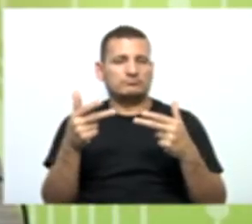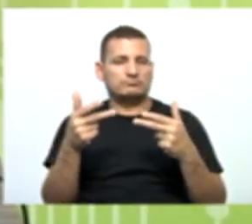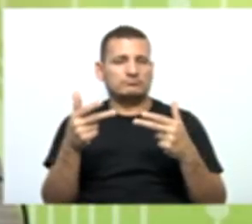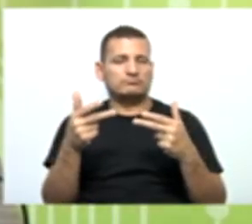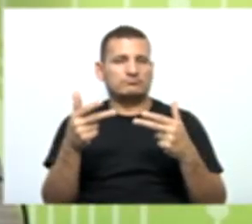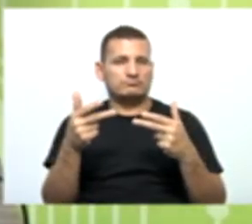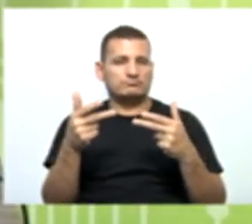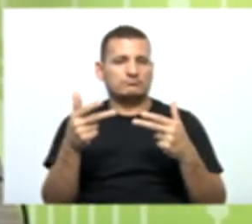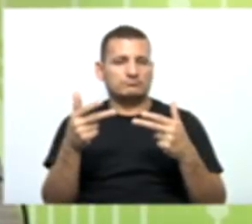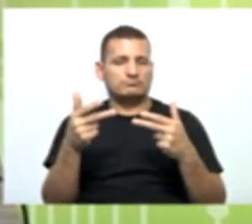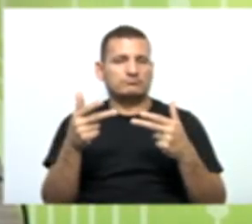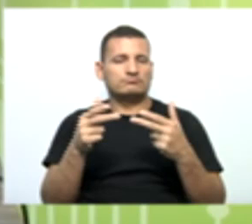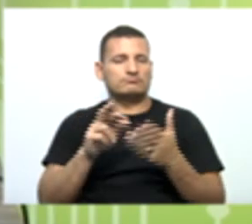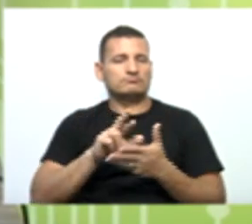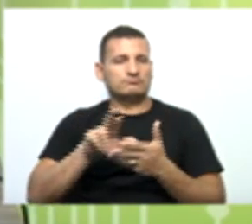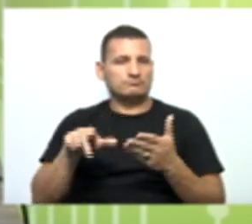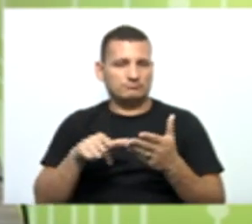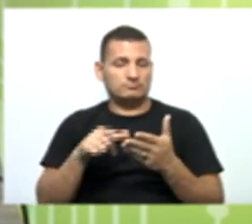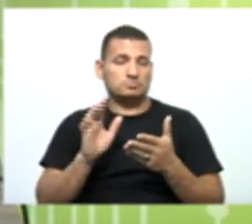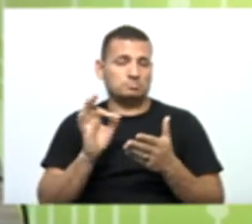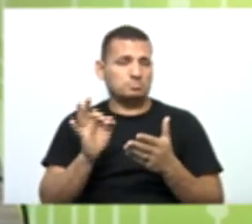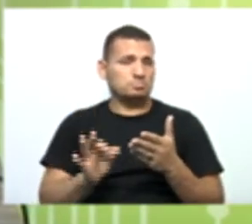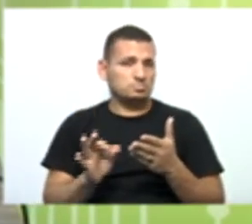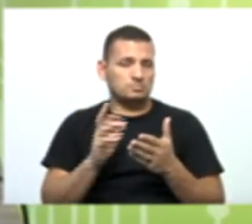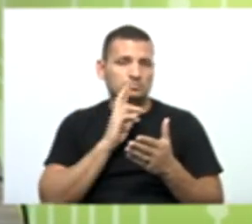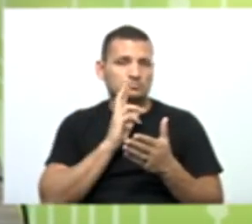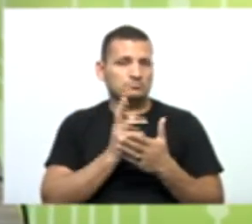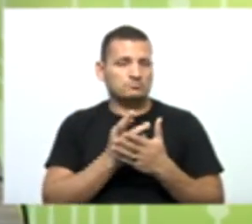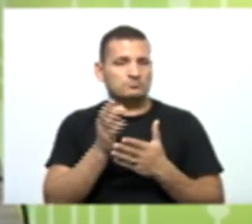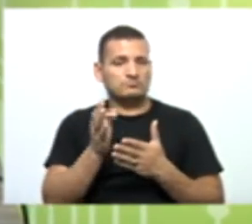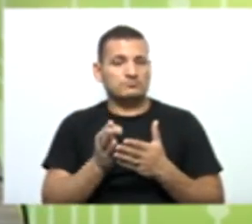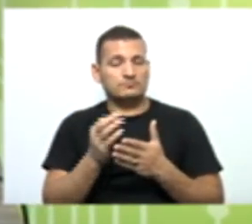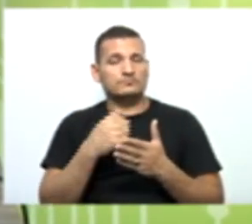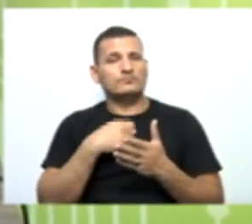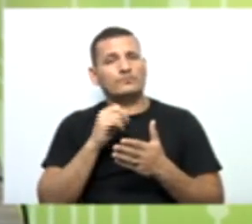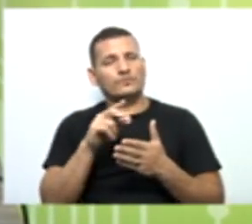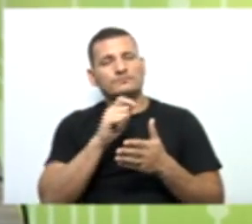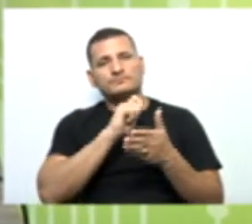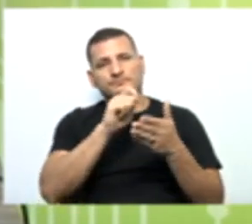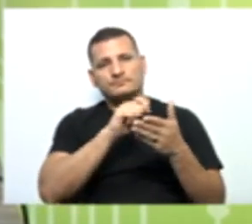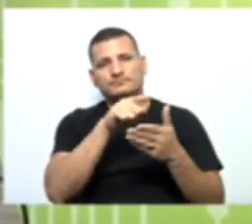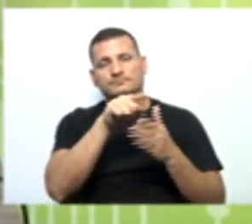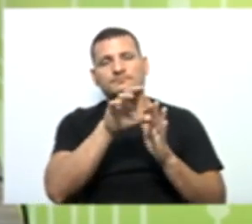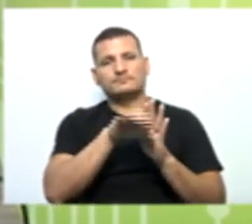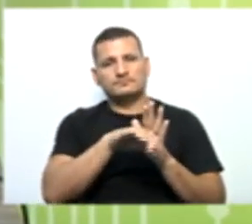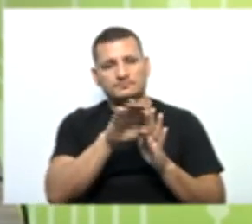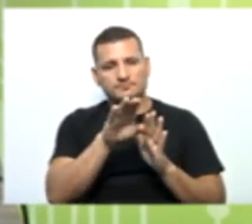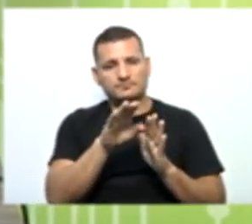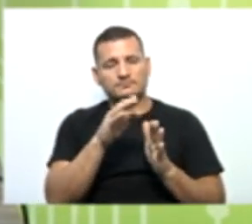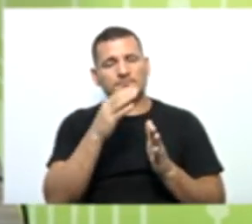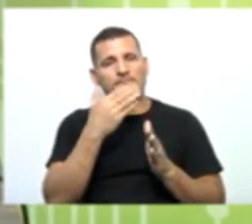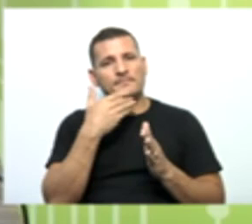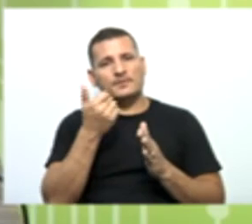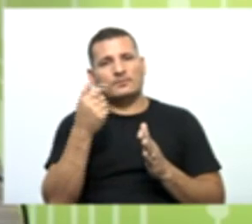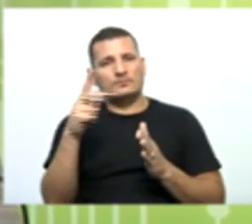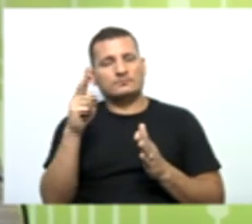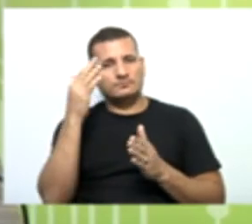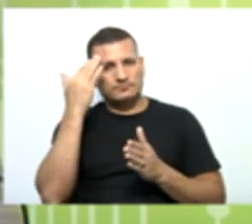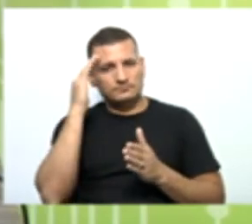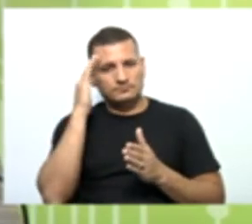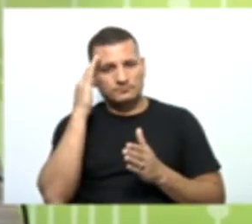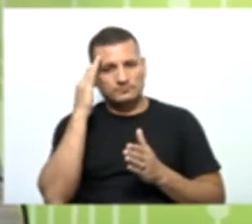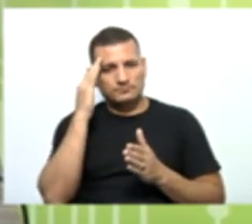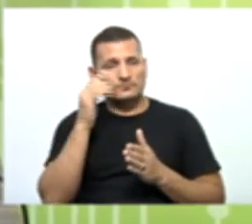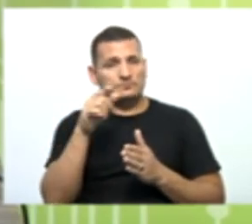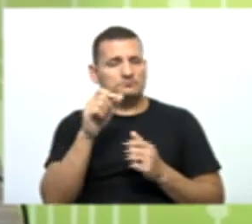uma resposta bem breve, mas está corretíssimo esse conceito. Eu vou escrever aqui no quadro o conceito completo para facilitar a sua compreensão e eu